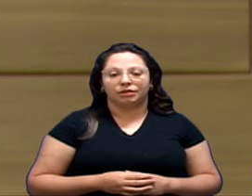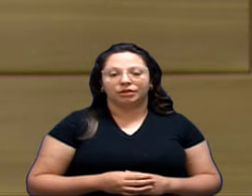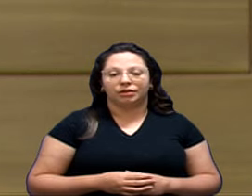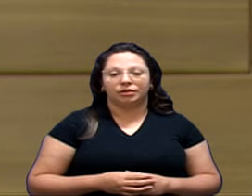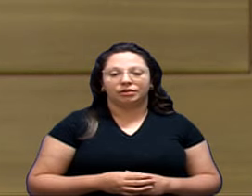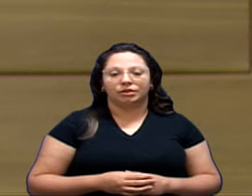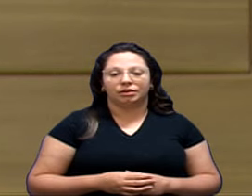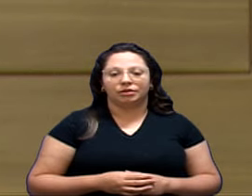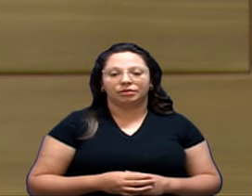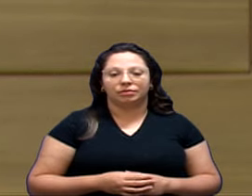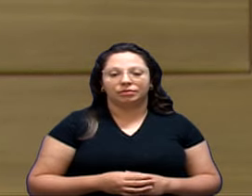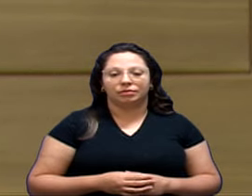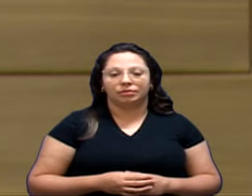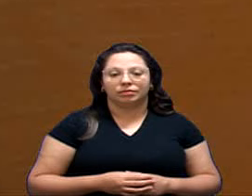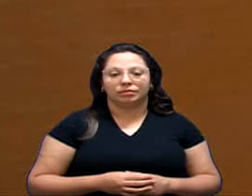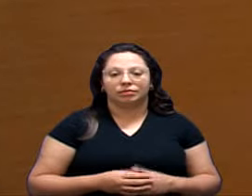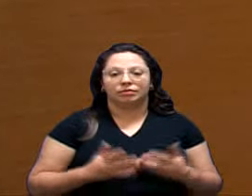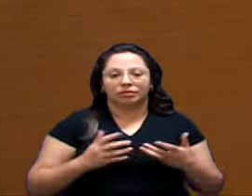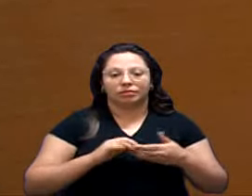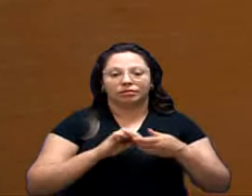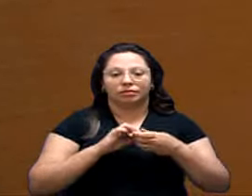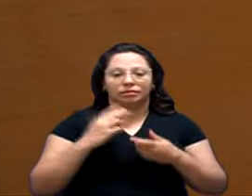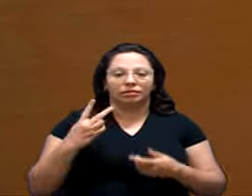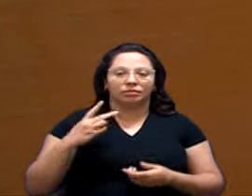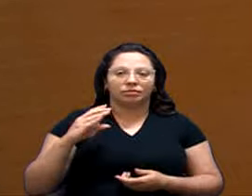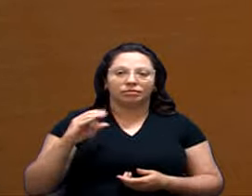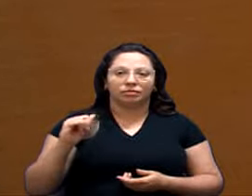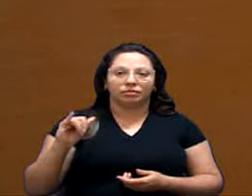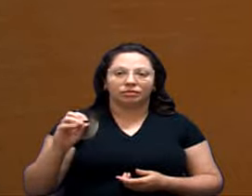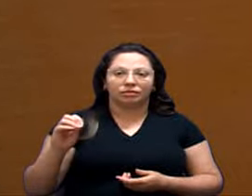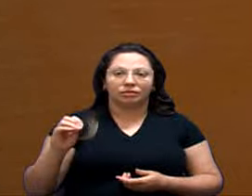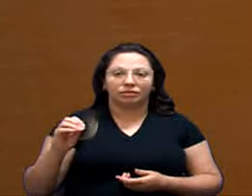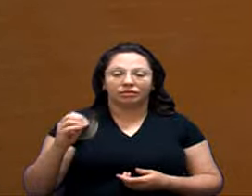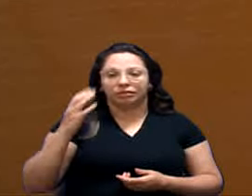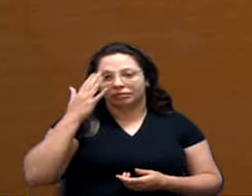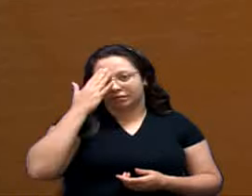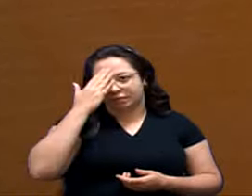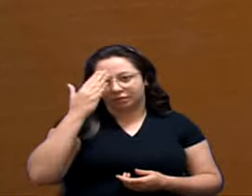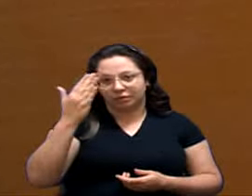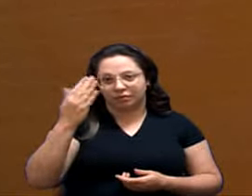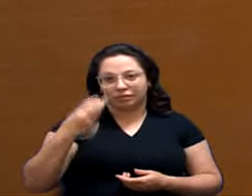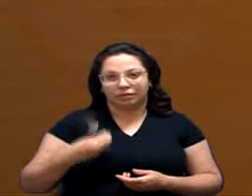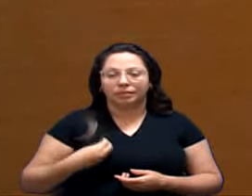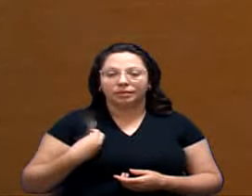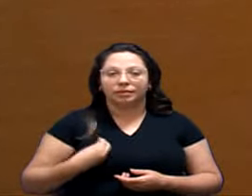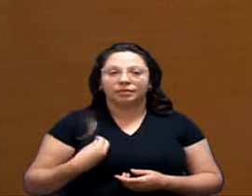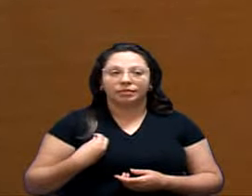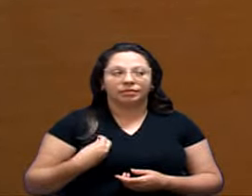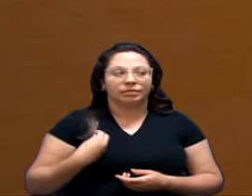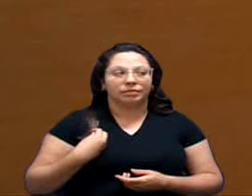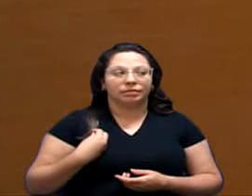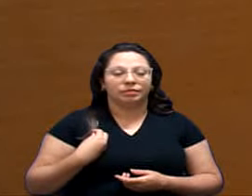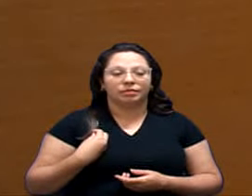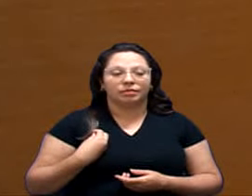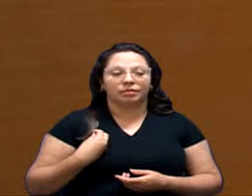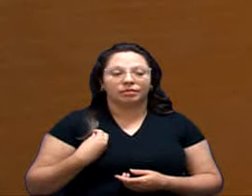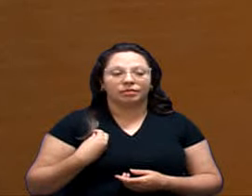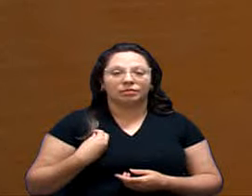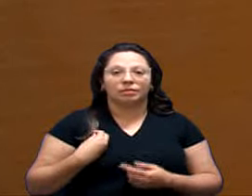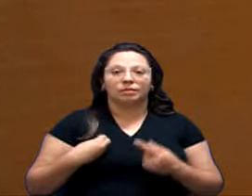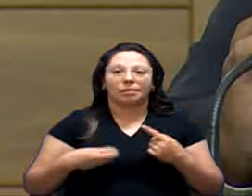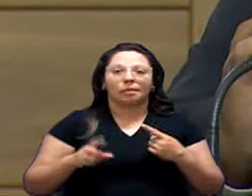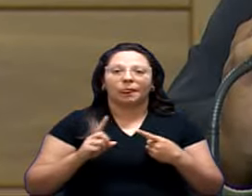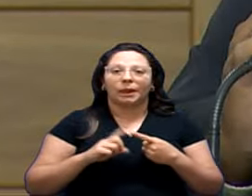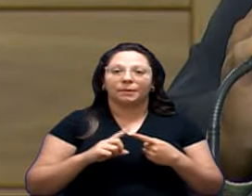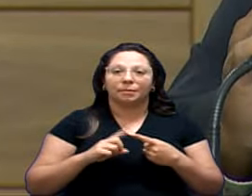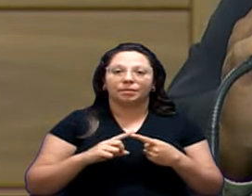ocupação queria cumprimentar também o vereador caia que está presente também obrigado pela presença eu gostaria eh qual o primeiro inscrito